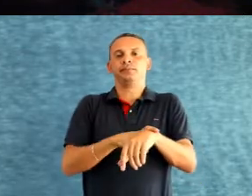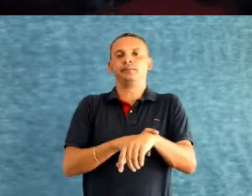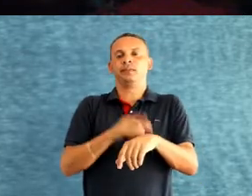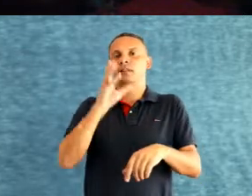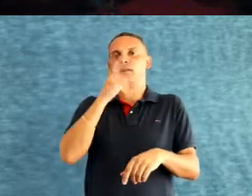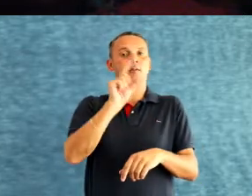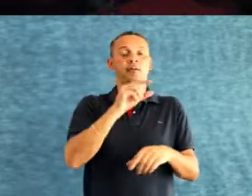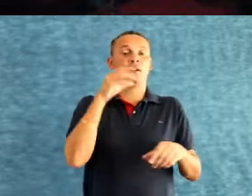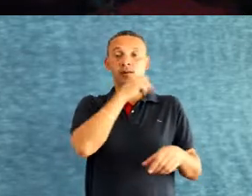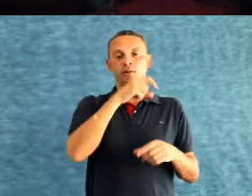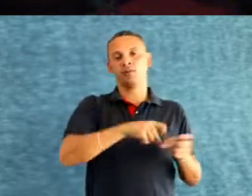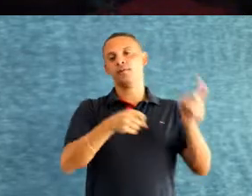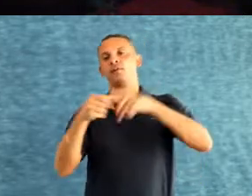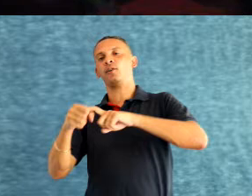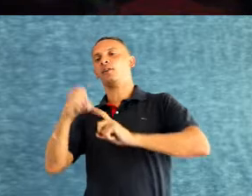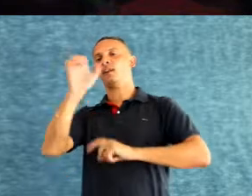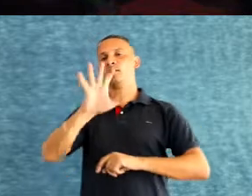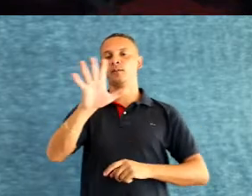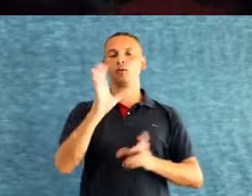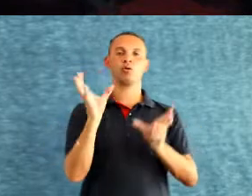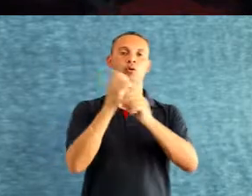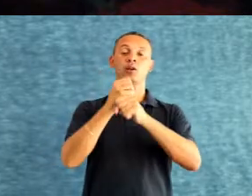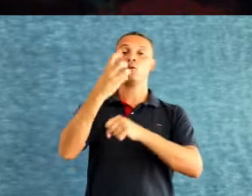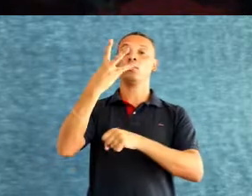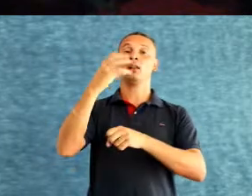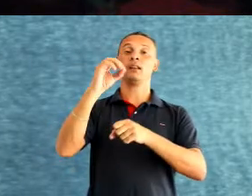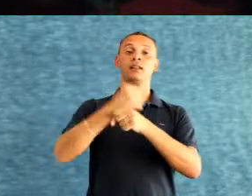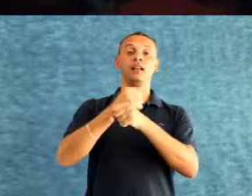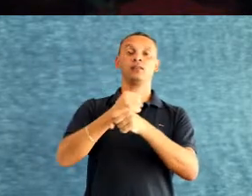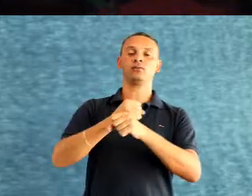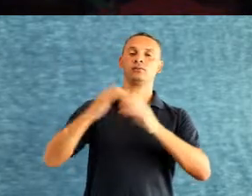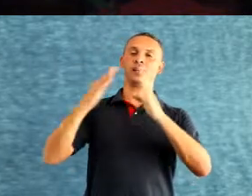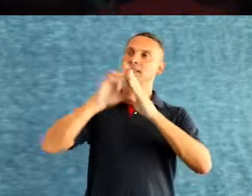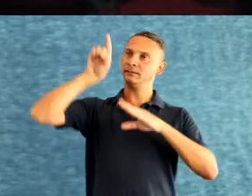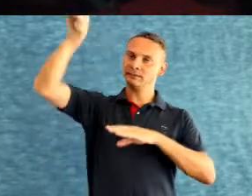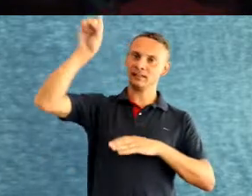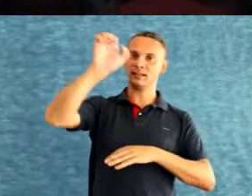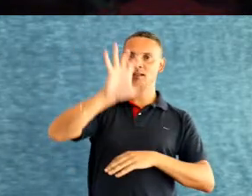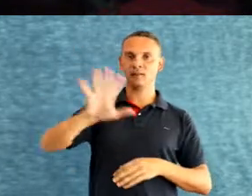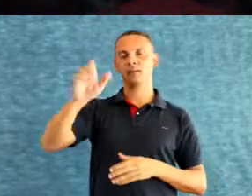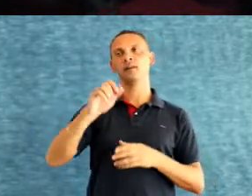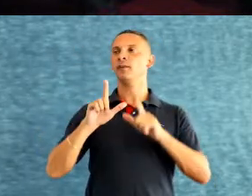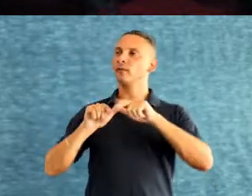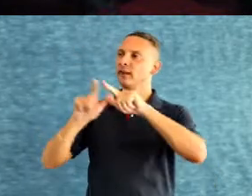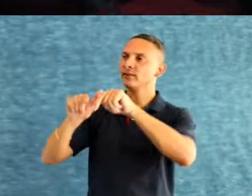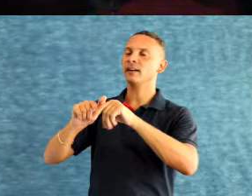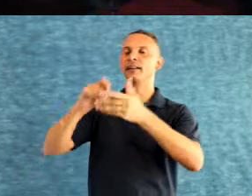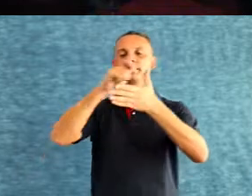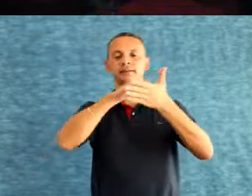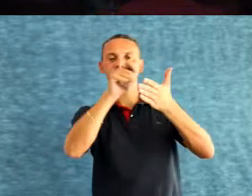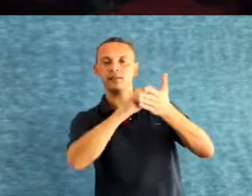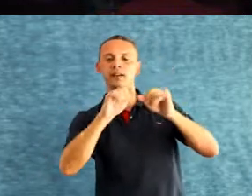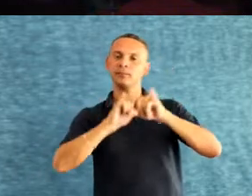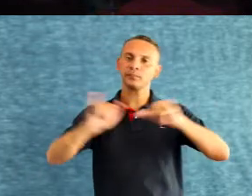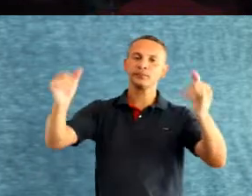Europa. Ao todo, foram quase 30 anos em terras estrangeiras, viajando, escrevendo, publicando livros e